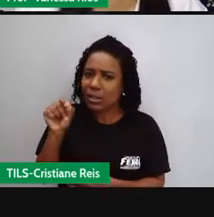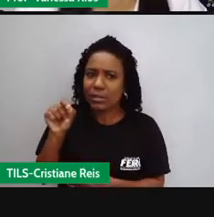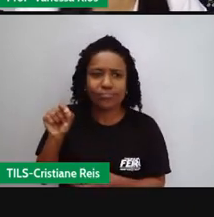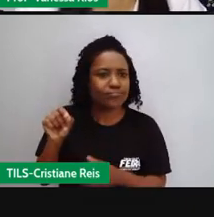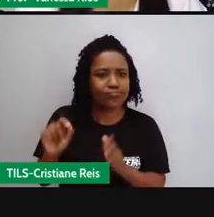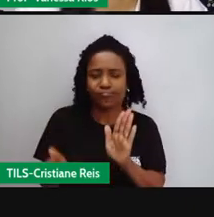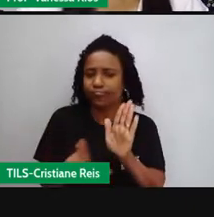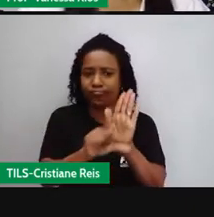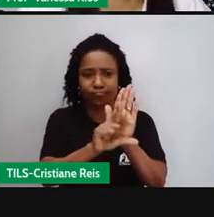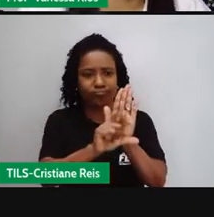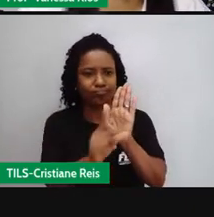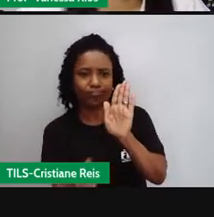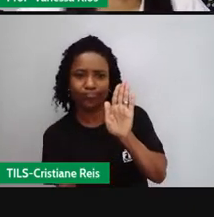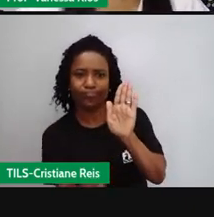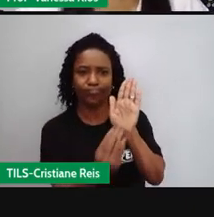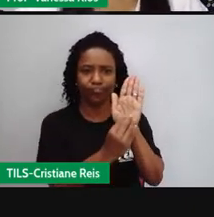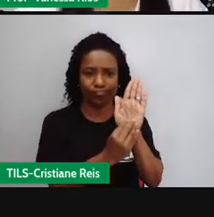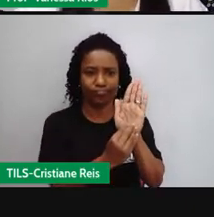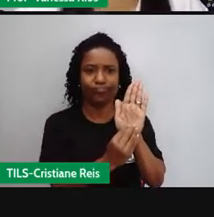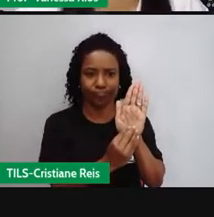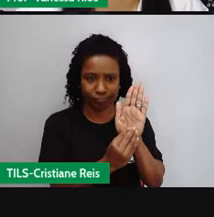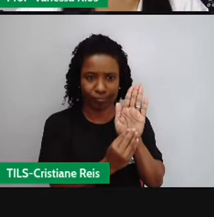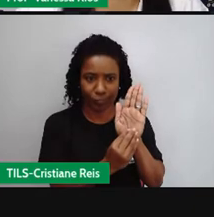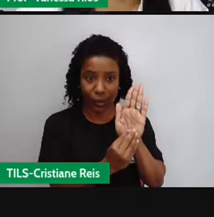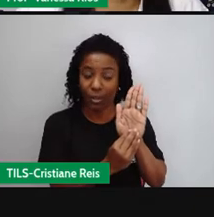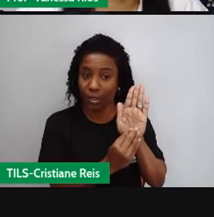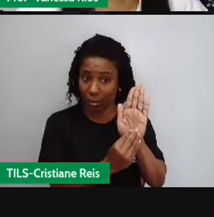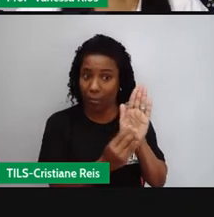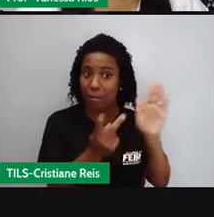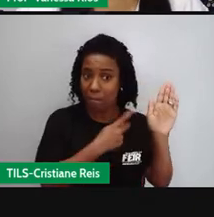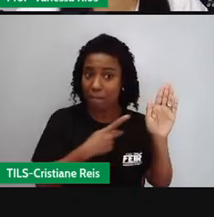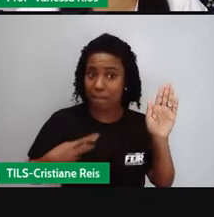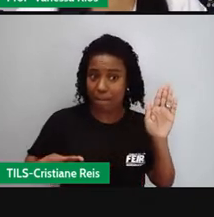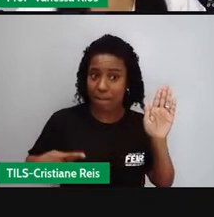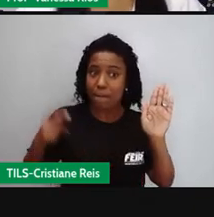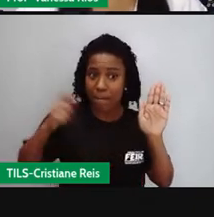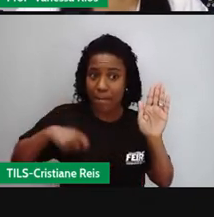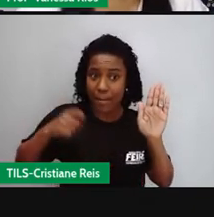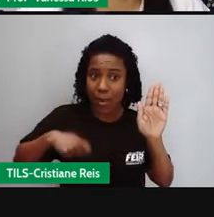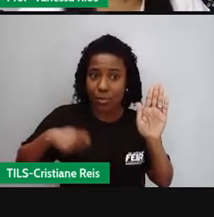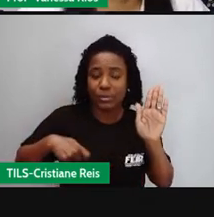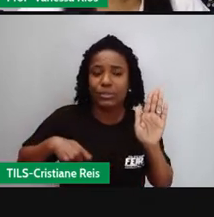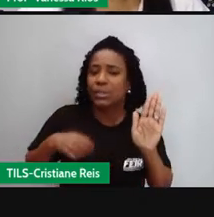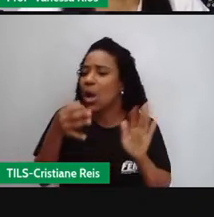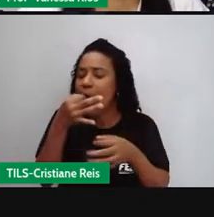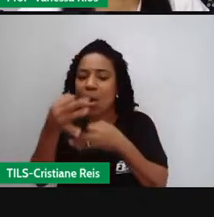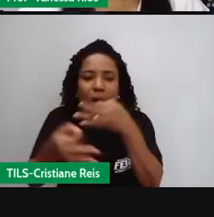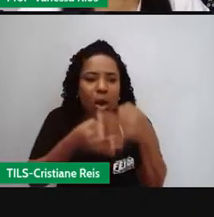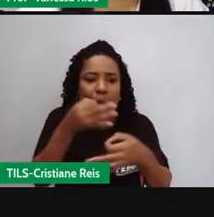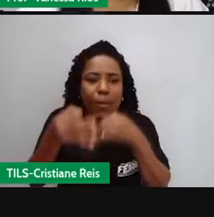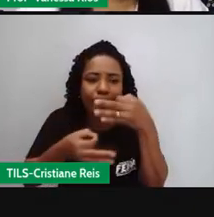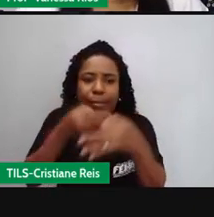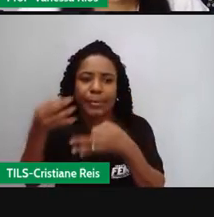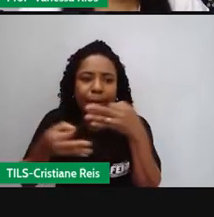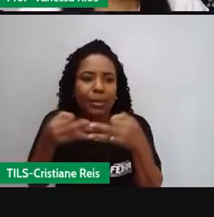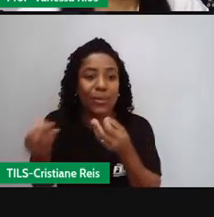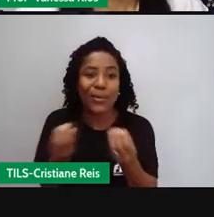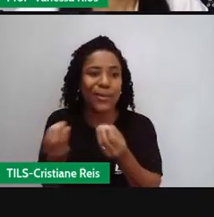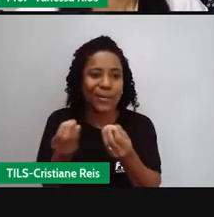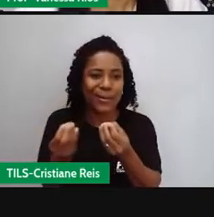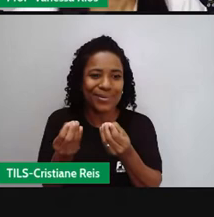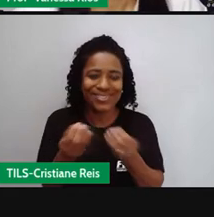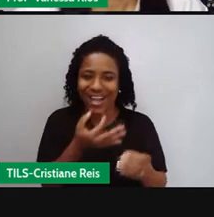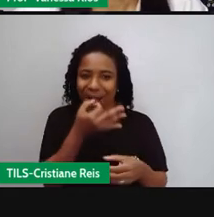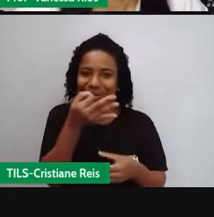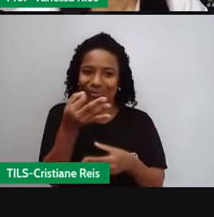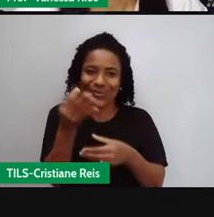aí fazer uma consulta, né, para que as pessoas opinem, para que as pessoas escolham o que será decidido,